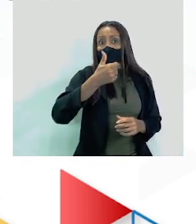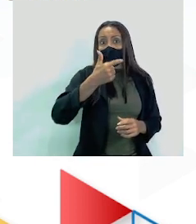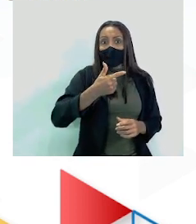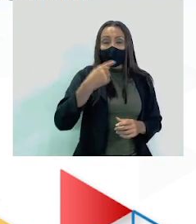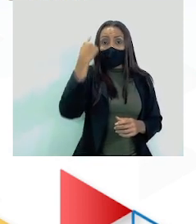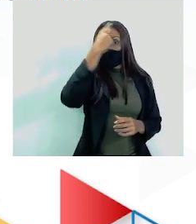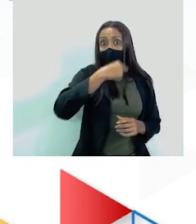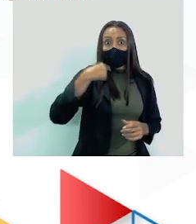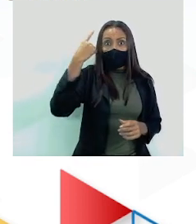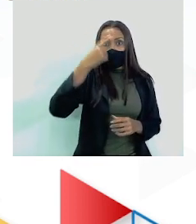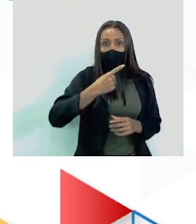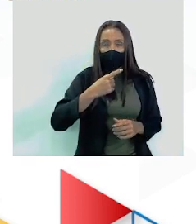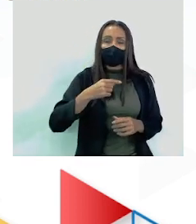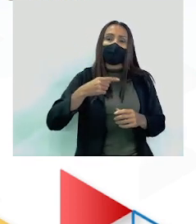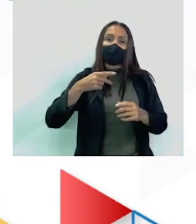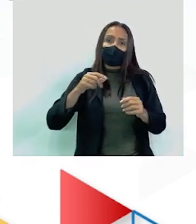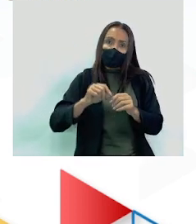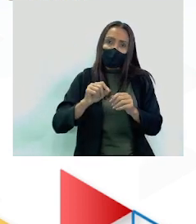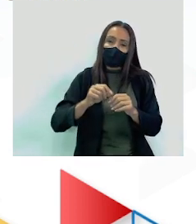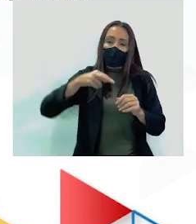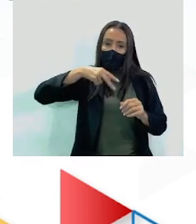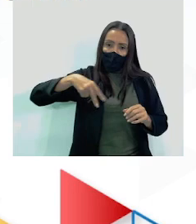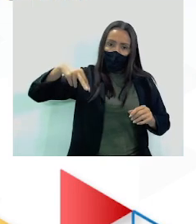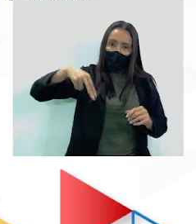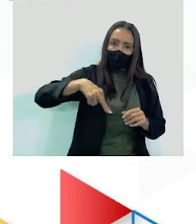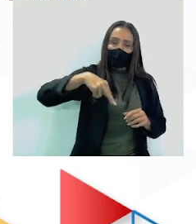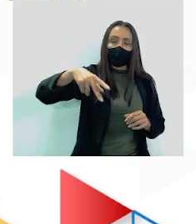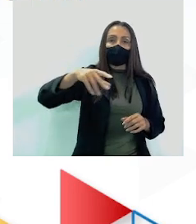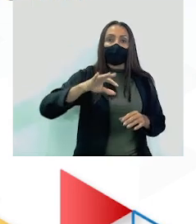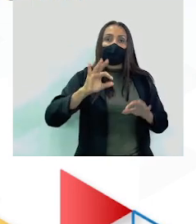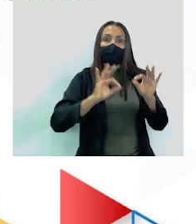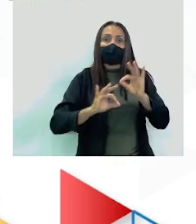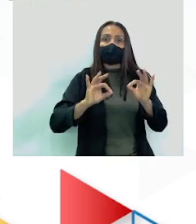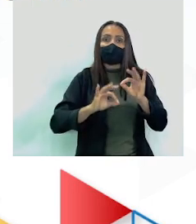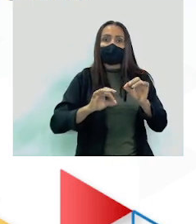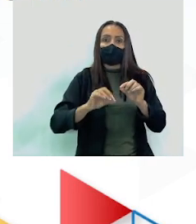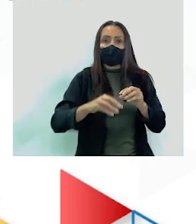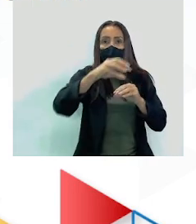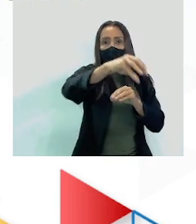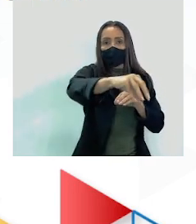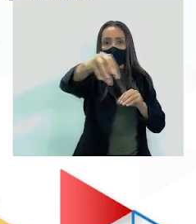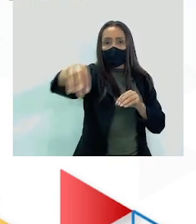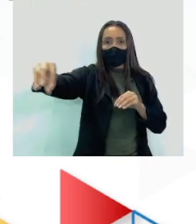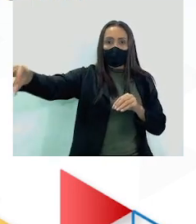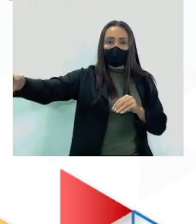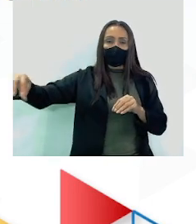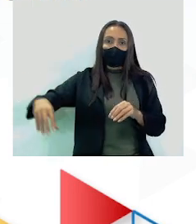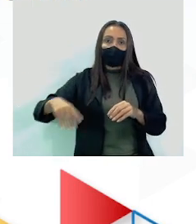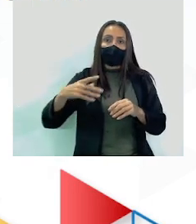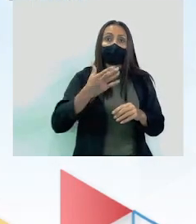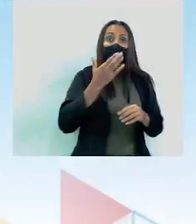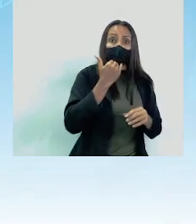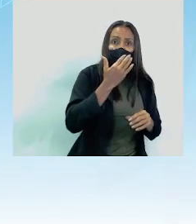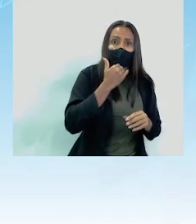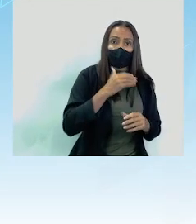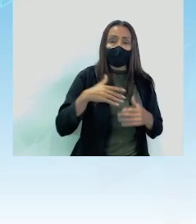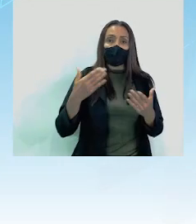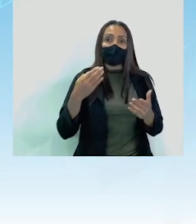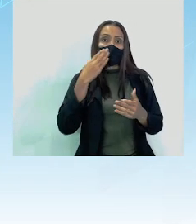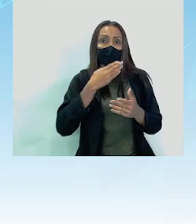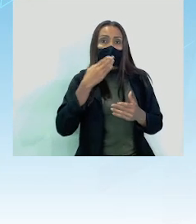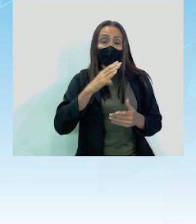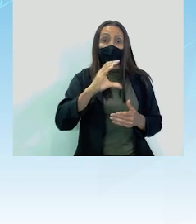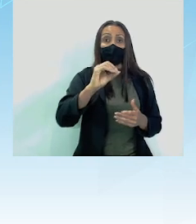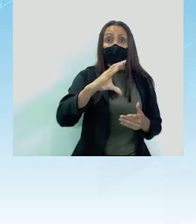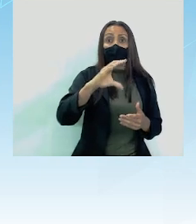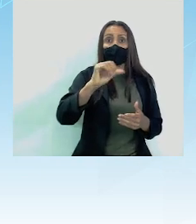tempo muito longo, né? E a organização geralmente ela coloca, por exemplo, alguns pontos de segurança com comida, né? Com doces, por exemplo,